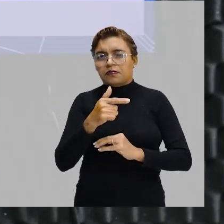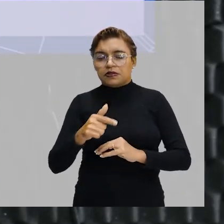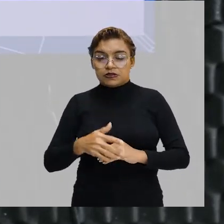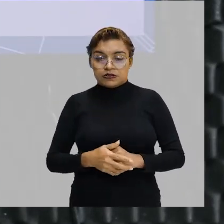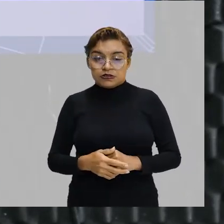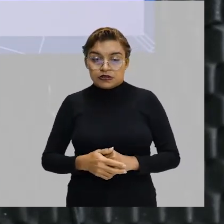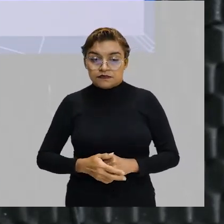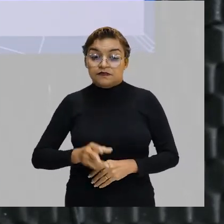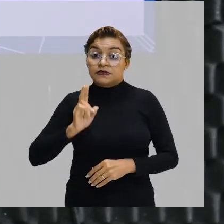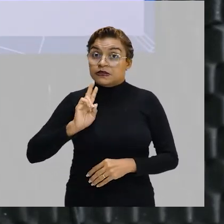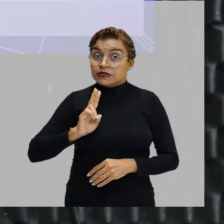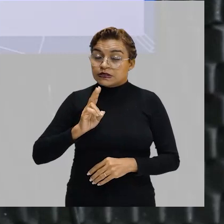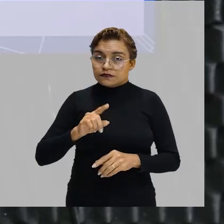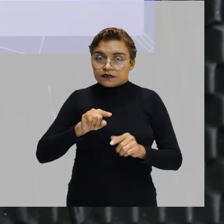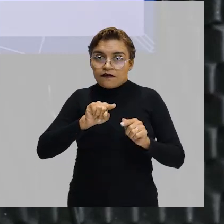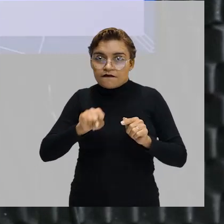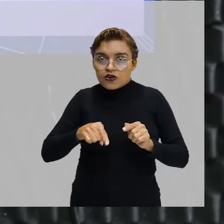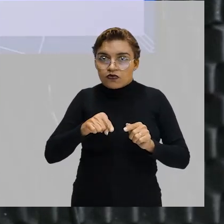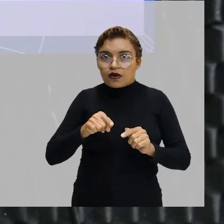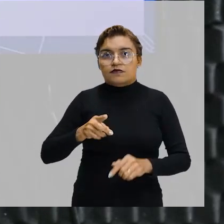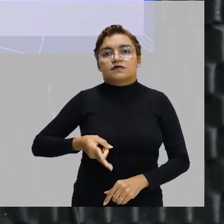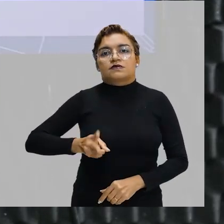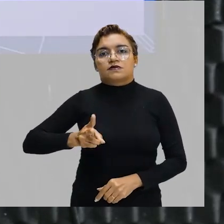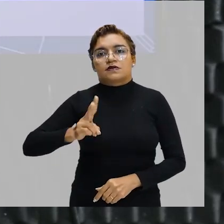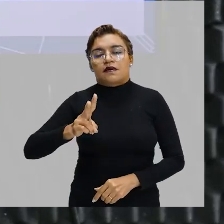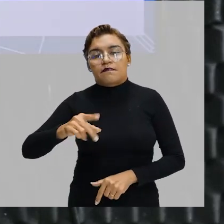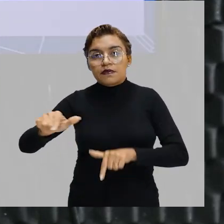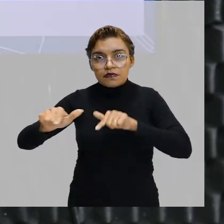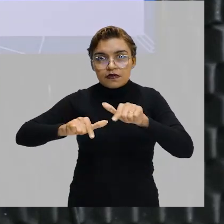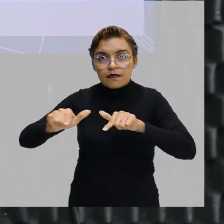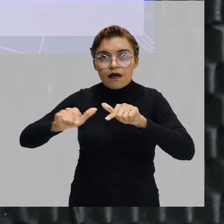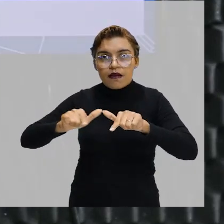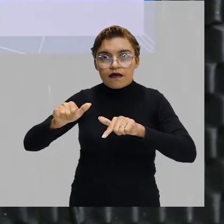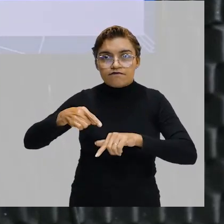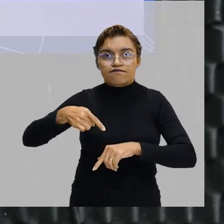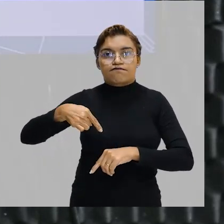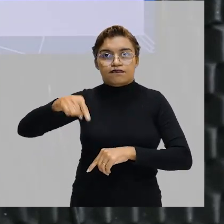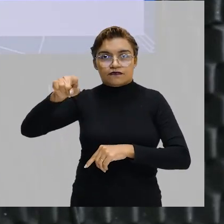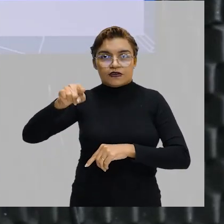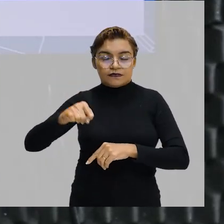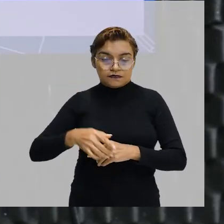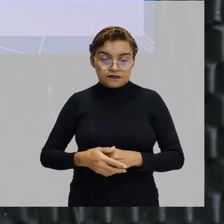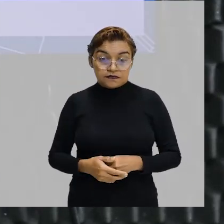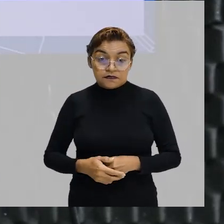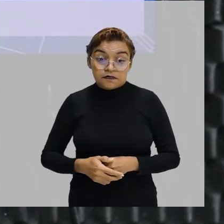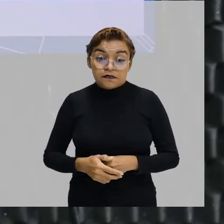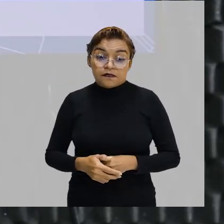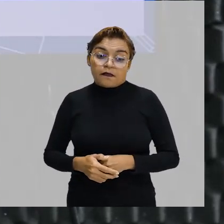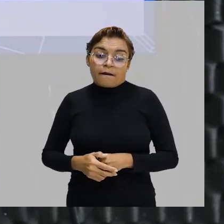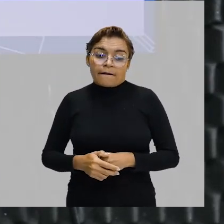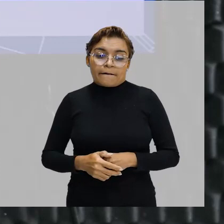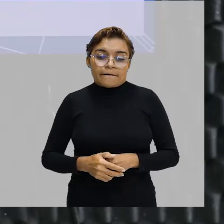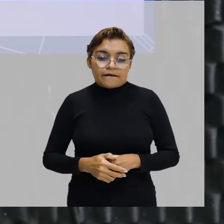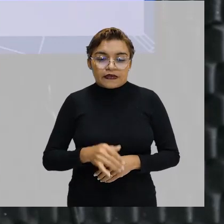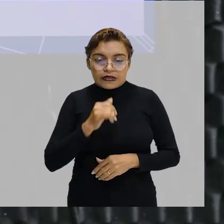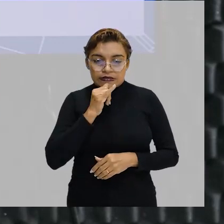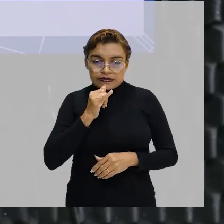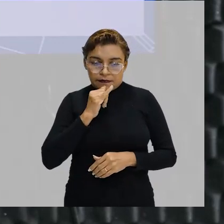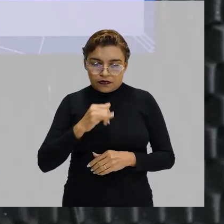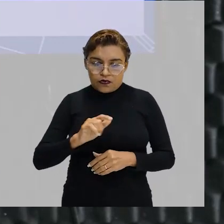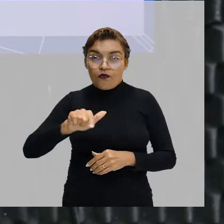irá trabalhar, que também não precisa de complemento. Tá bom? Agora, quando eu digo o